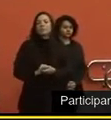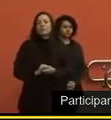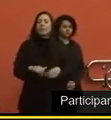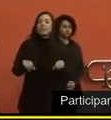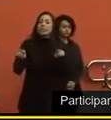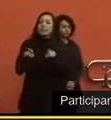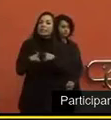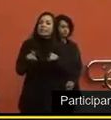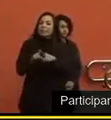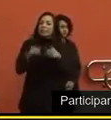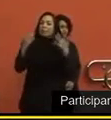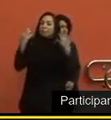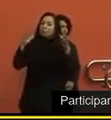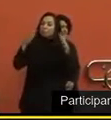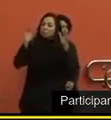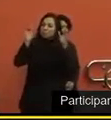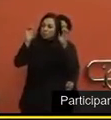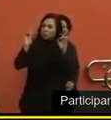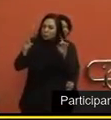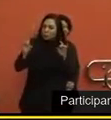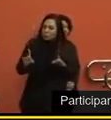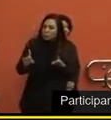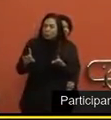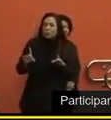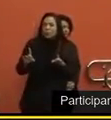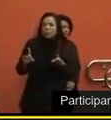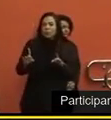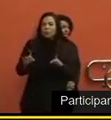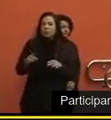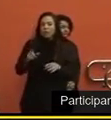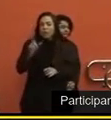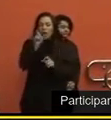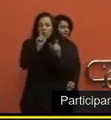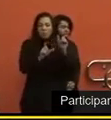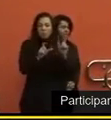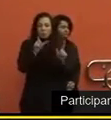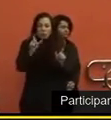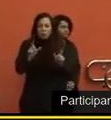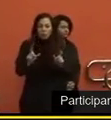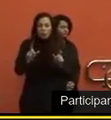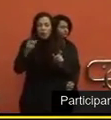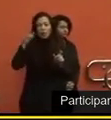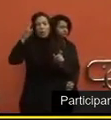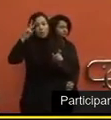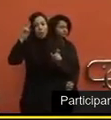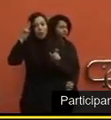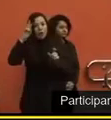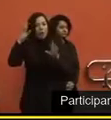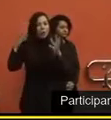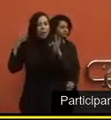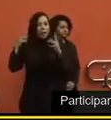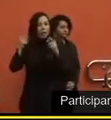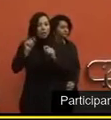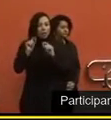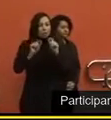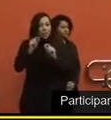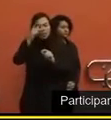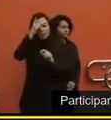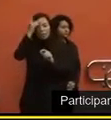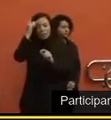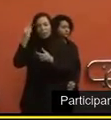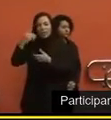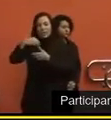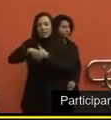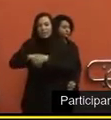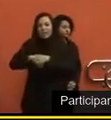Queria também fazer uma saudação especial, e os candidatos vão lembrar deles todos, que são os integrantes da